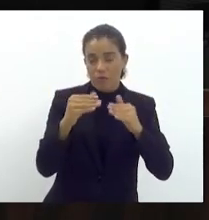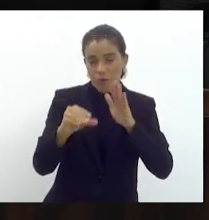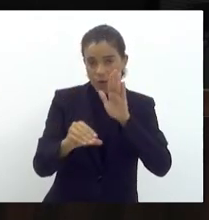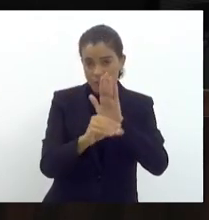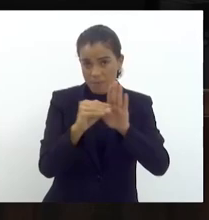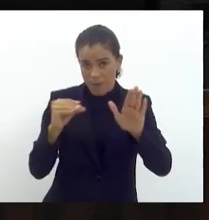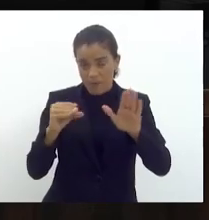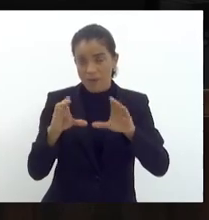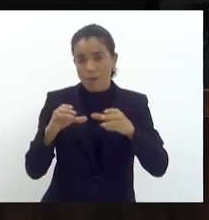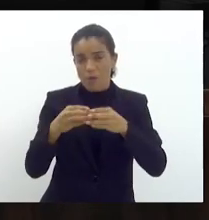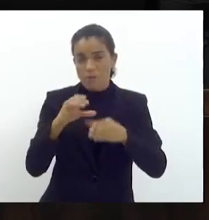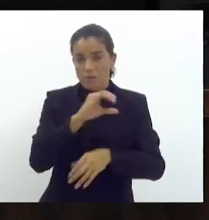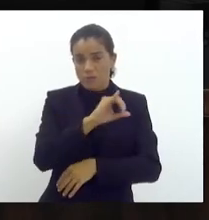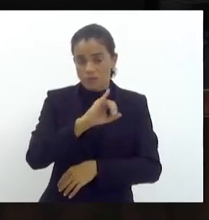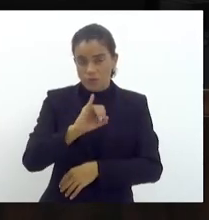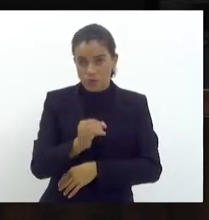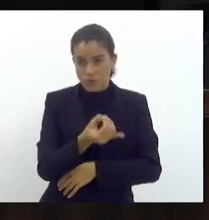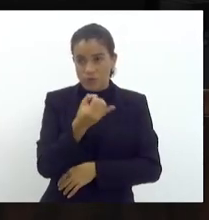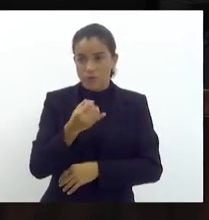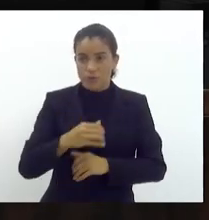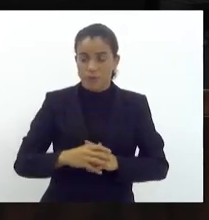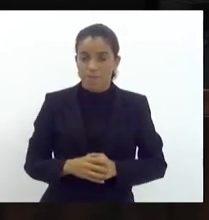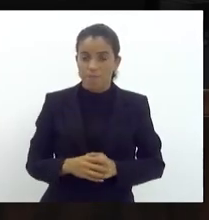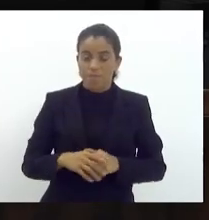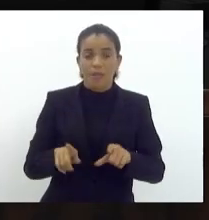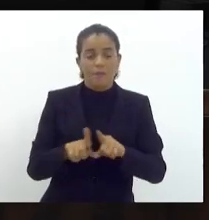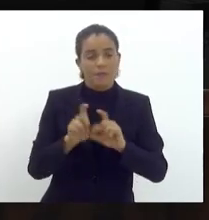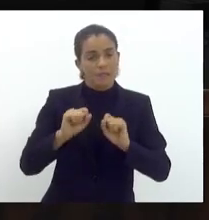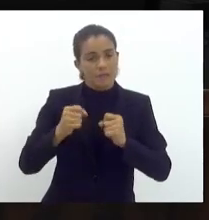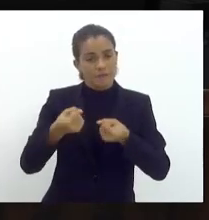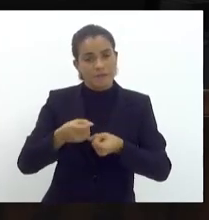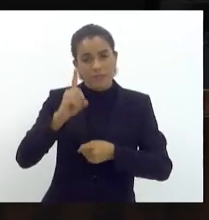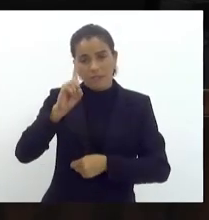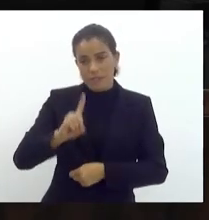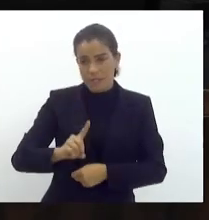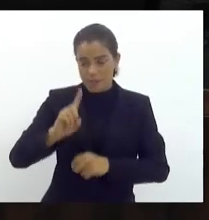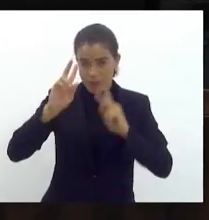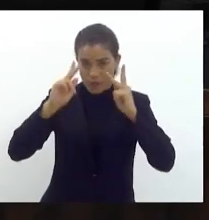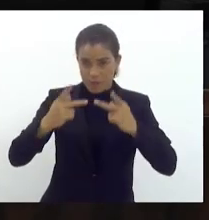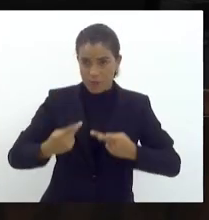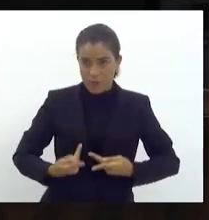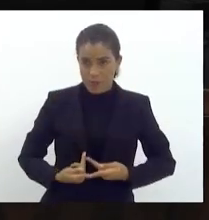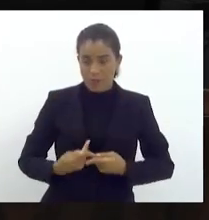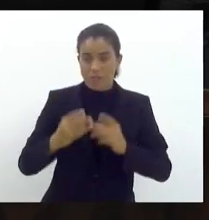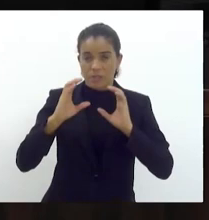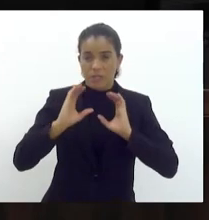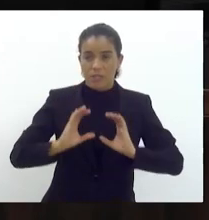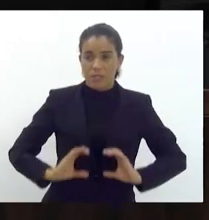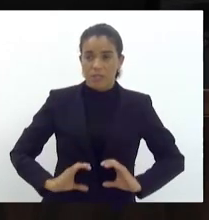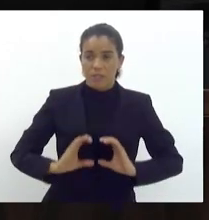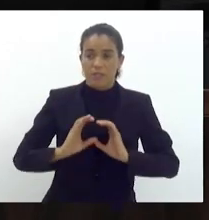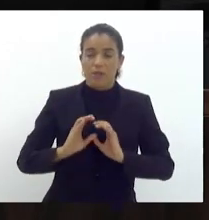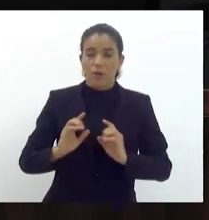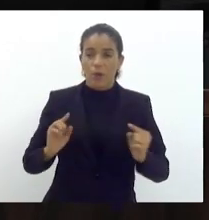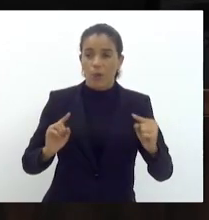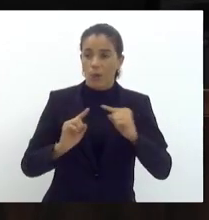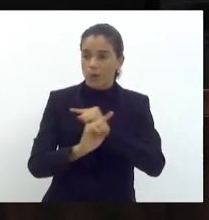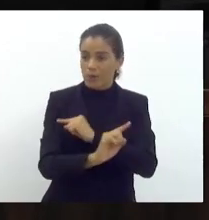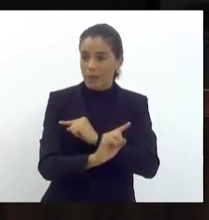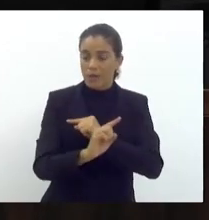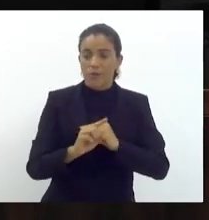as emendas da Comissão de Justiça de defesa dos direitos humanos e de cidadania contrário